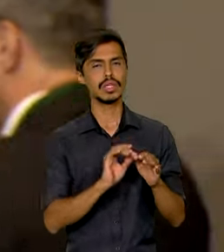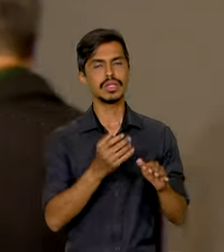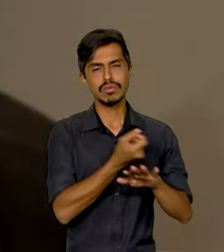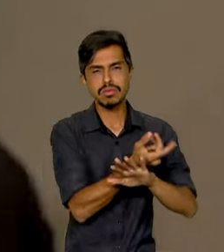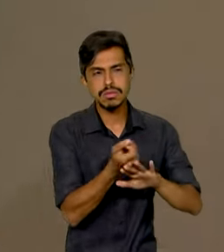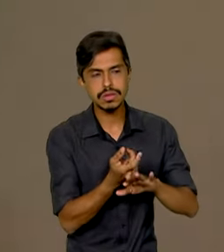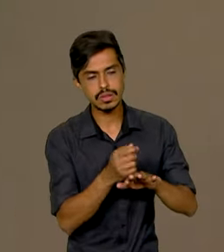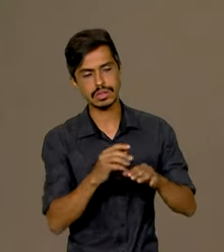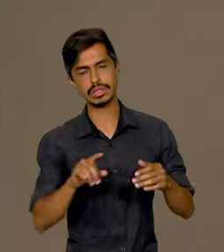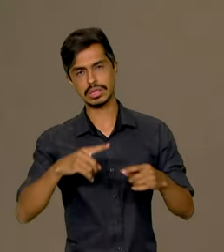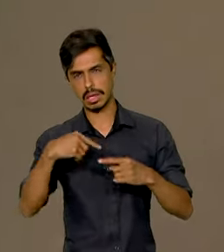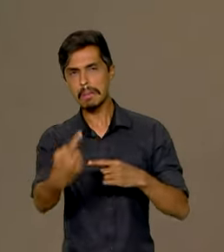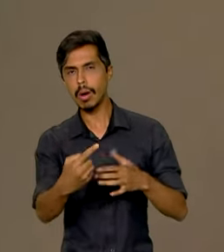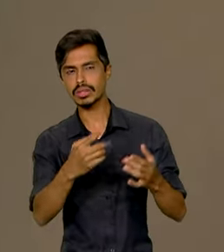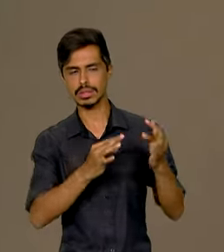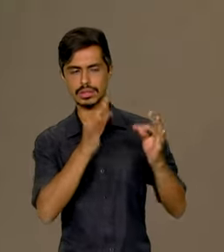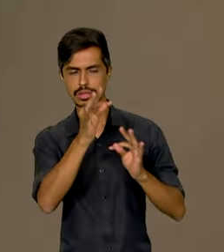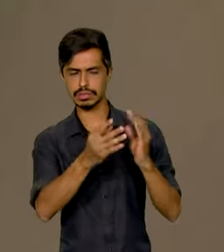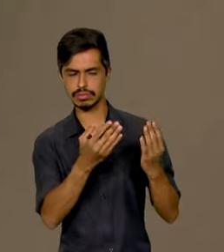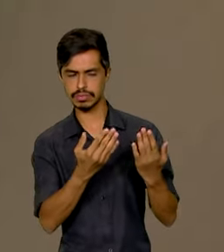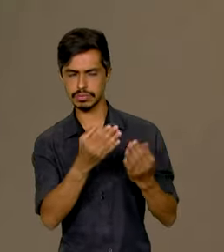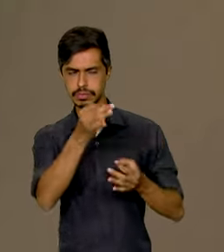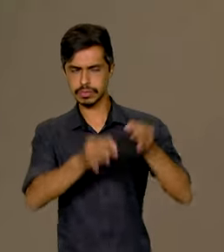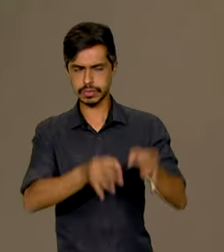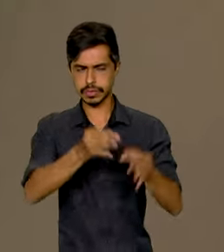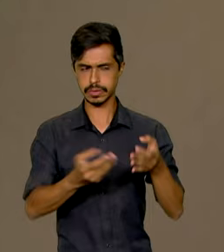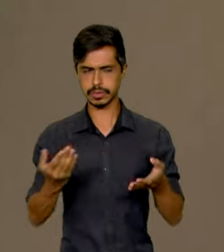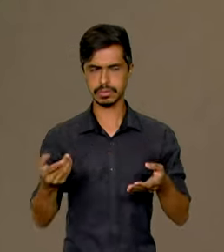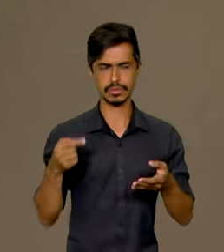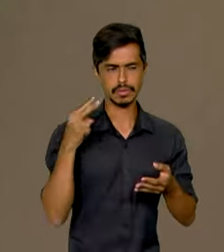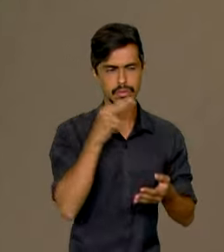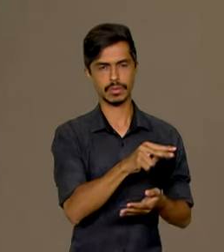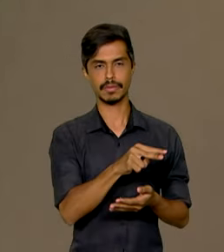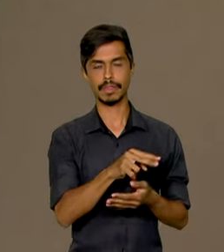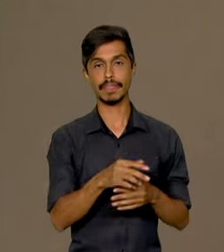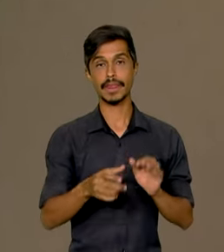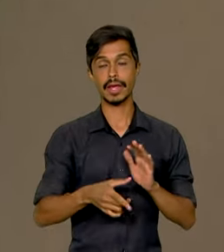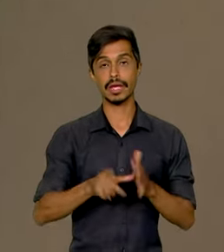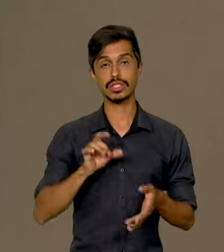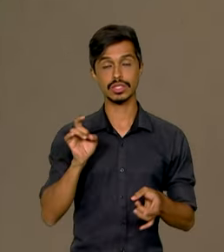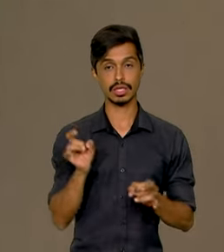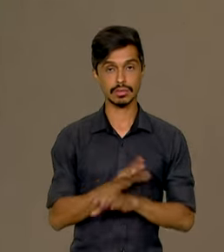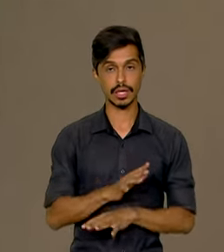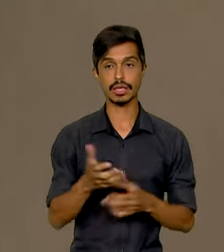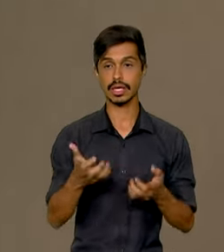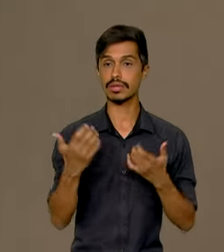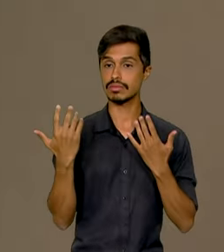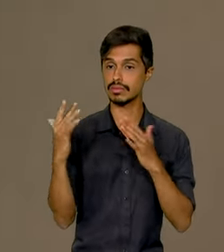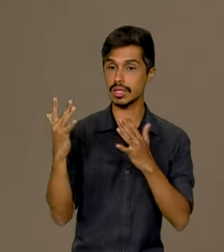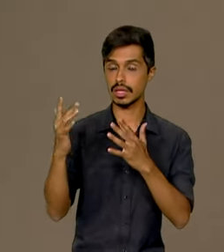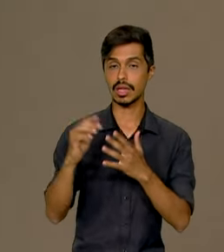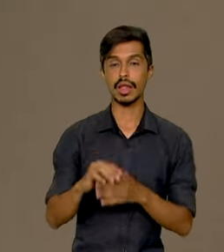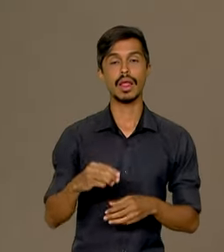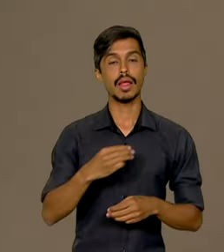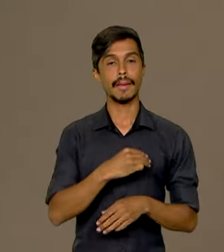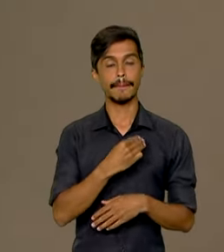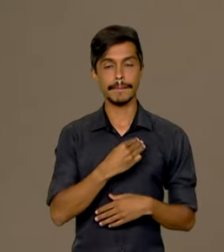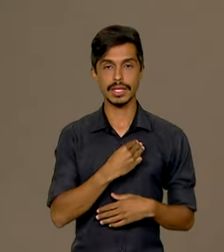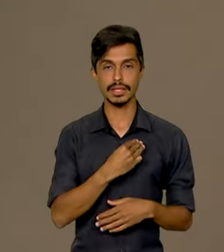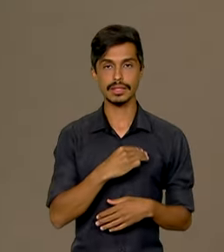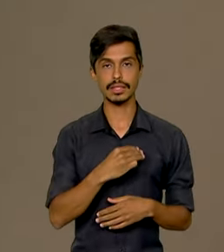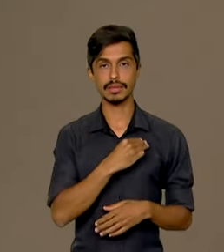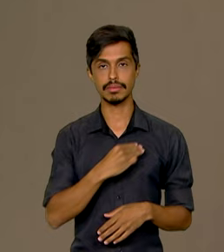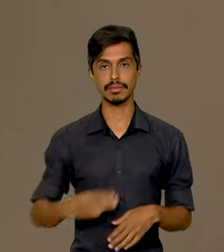com o rigor que a justiça merece. Antes de encerrar, gostaria de parabenizar a ministra Nísia